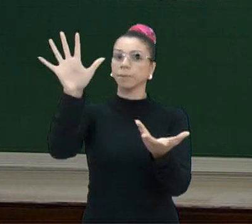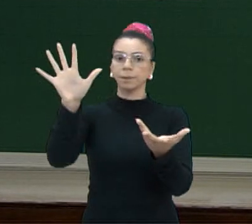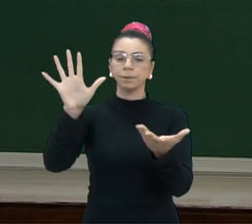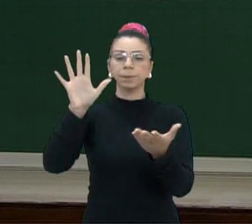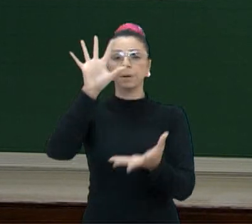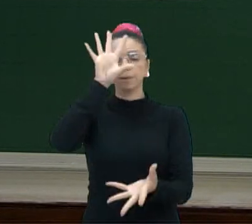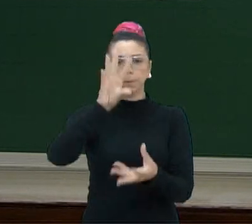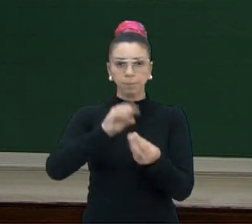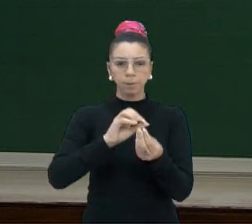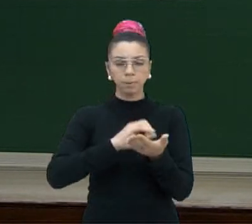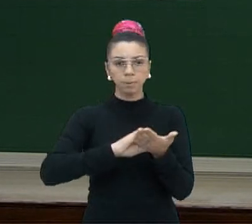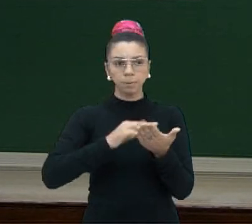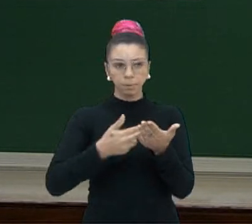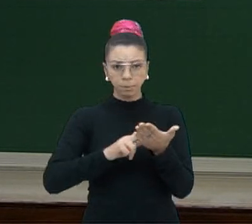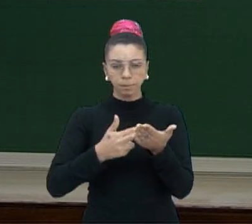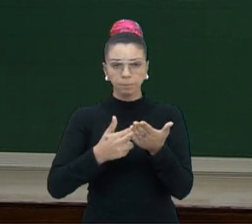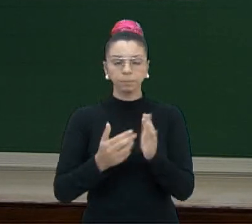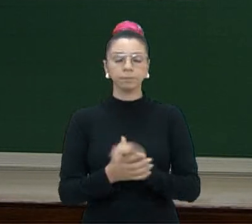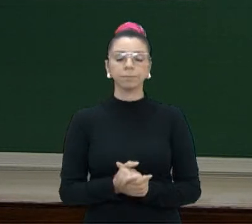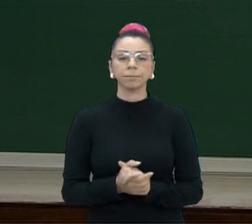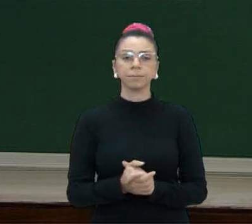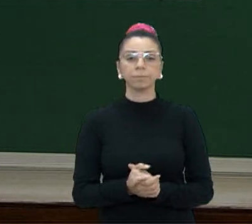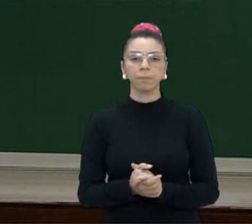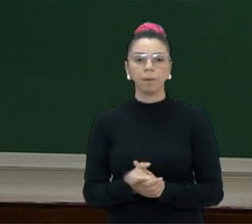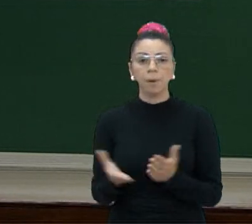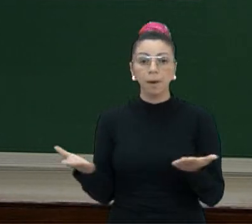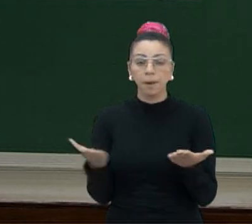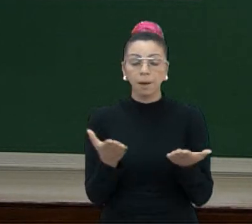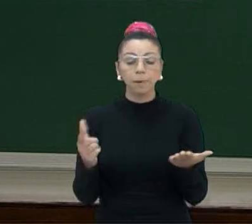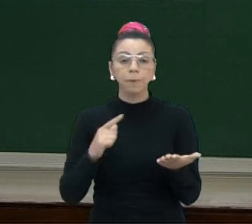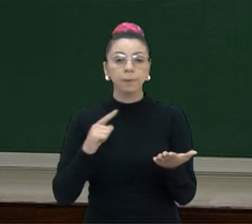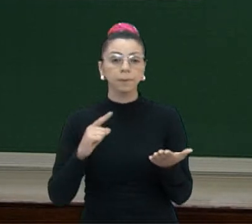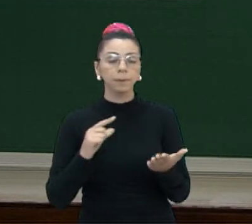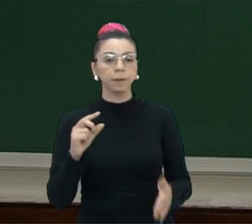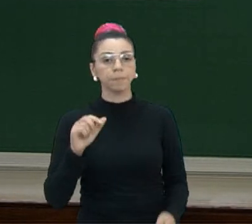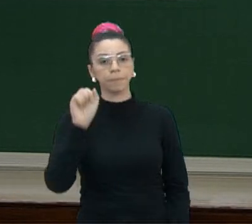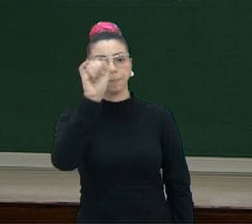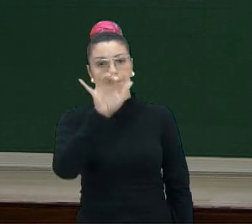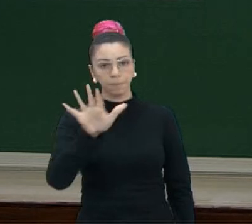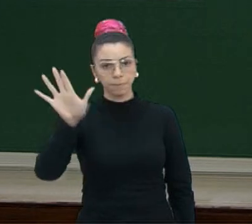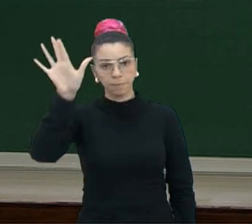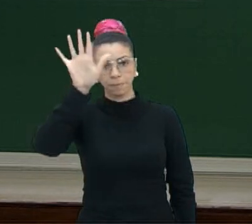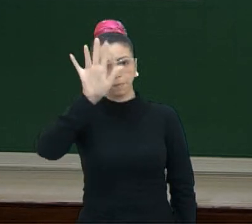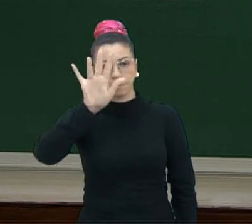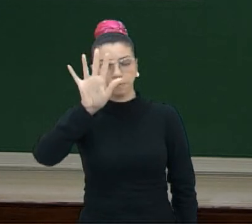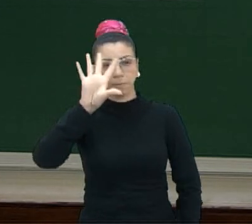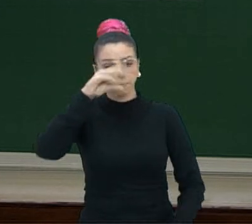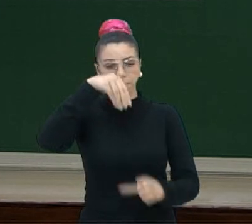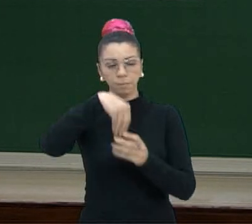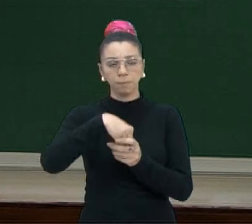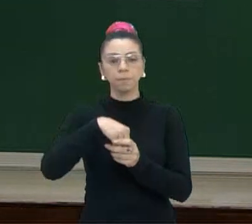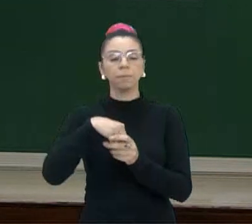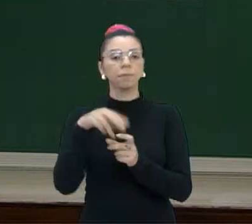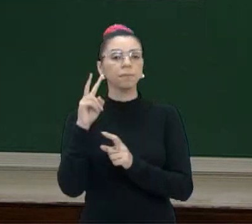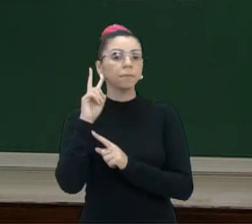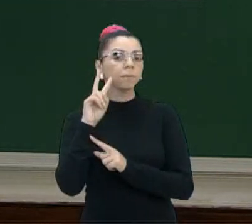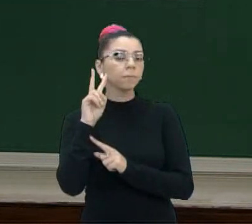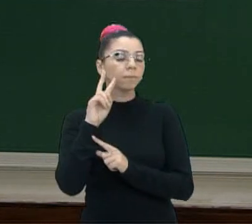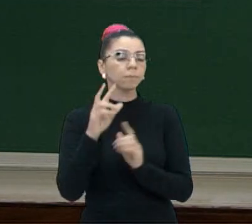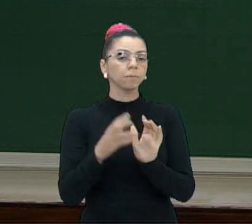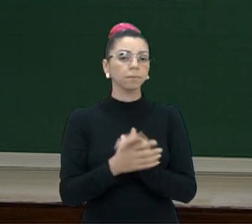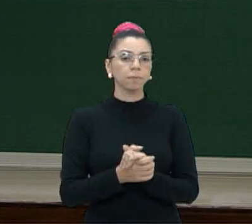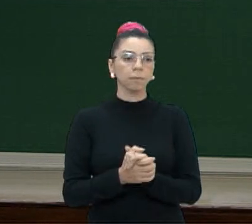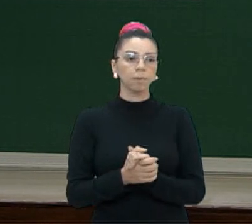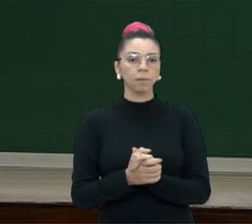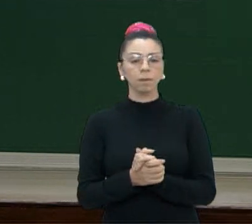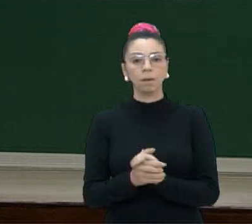imagens que contam histórias. Então nós vamos fazer uma série de exercícios bem curtos, certo? Mas que essas